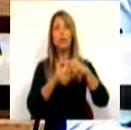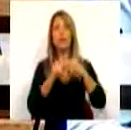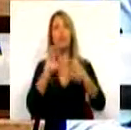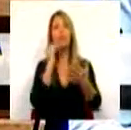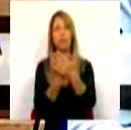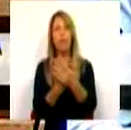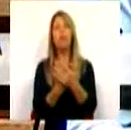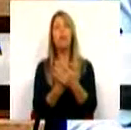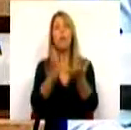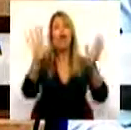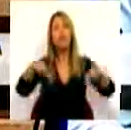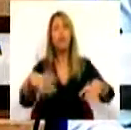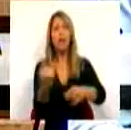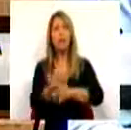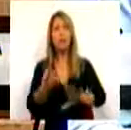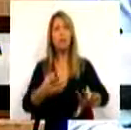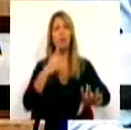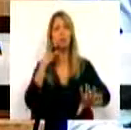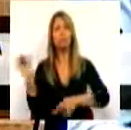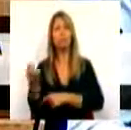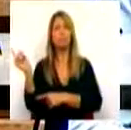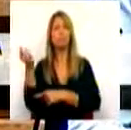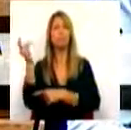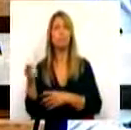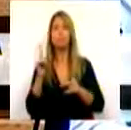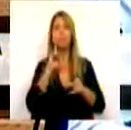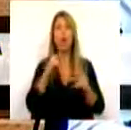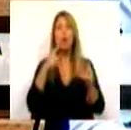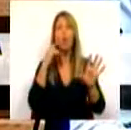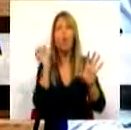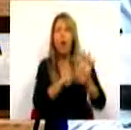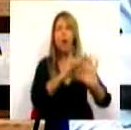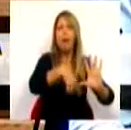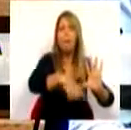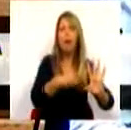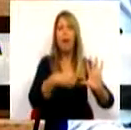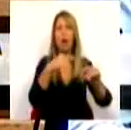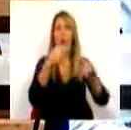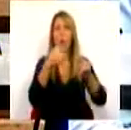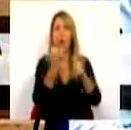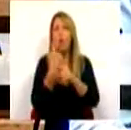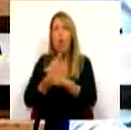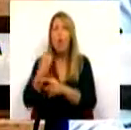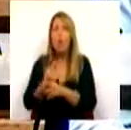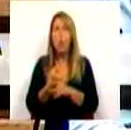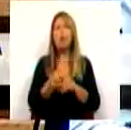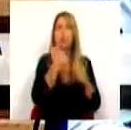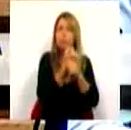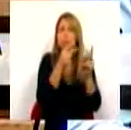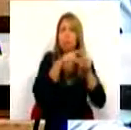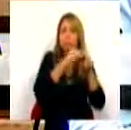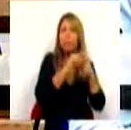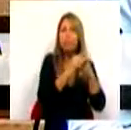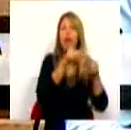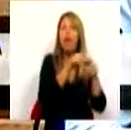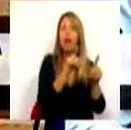desperdício e, por exemplo, da reparação de eletrodomésticos e, com tudo isso, conseguirmos ter naturalmente um menor uso e uma menor intensidade